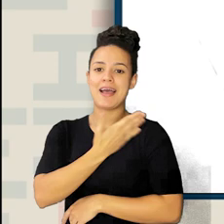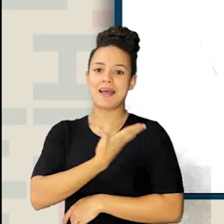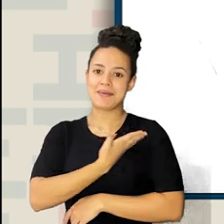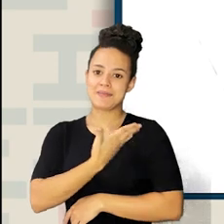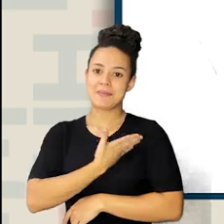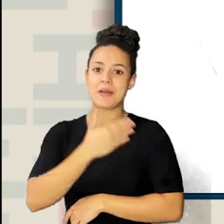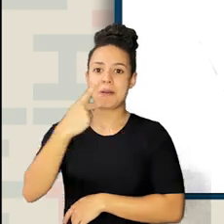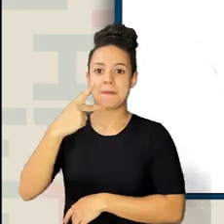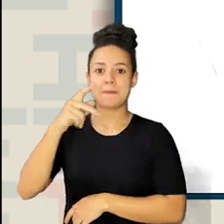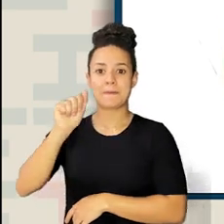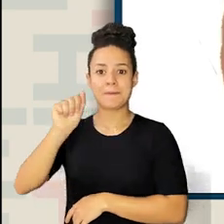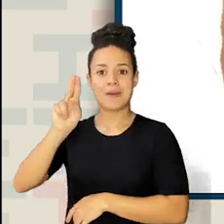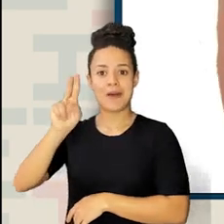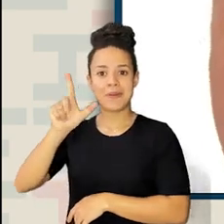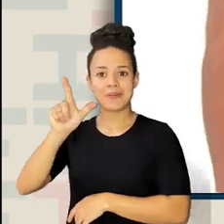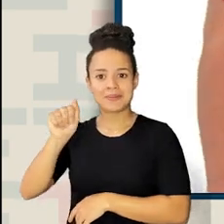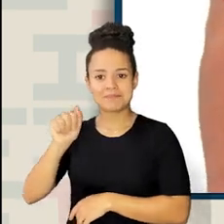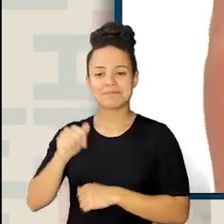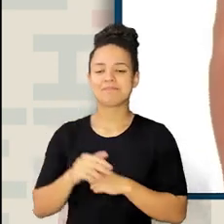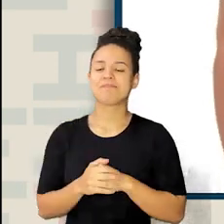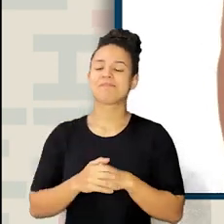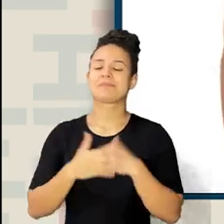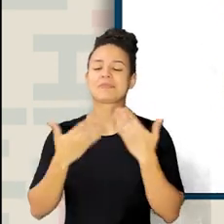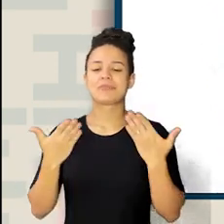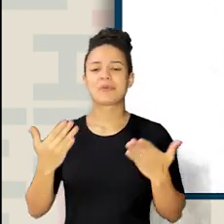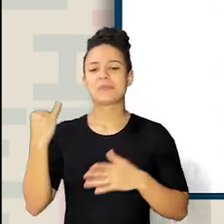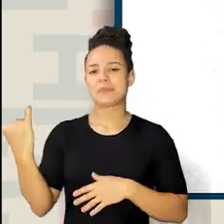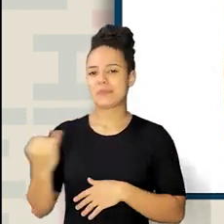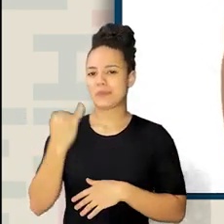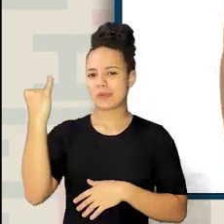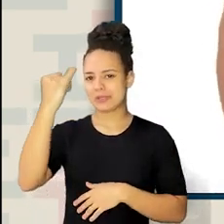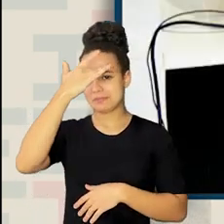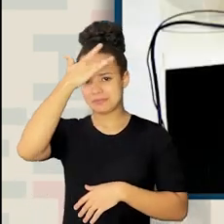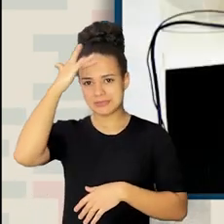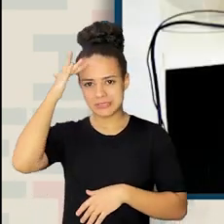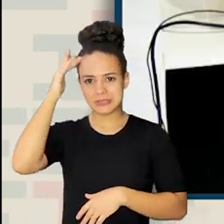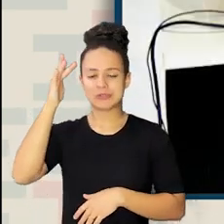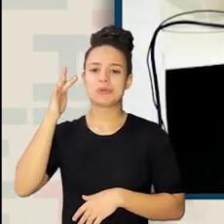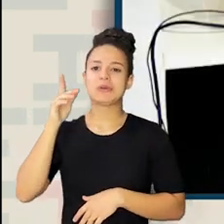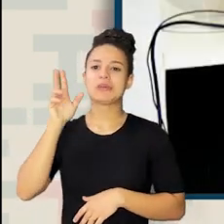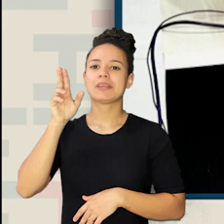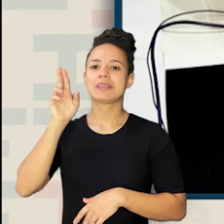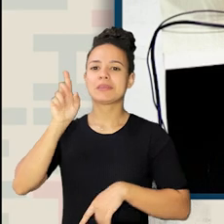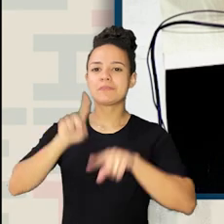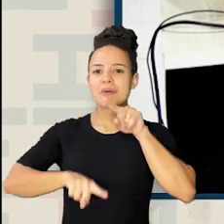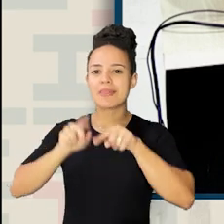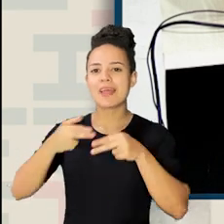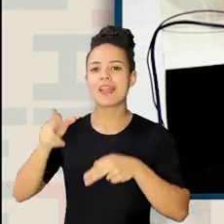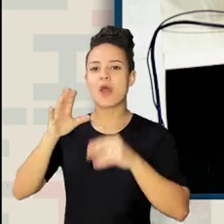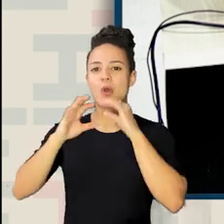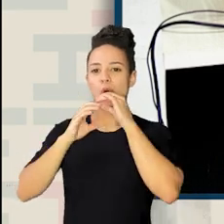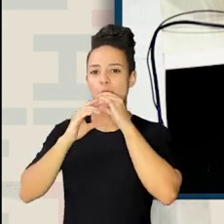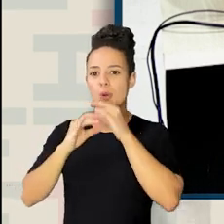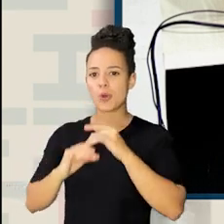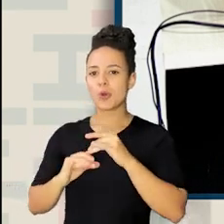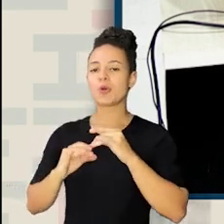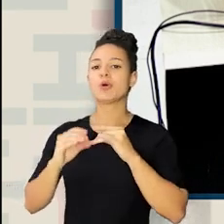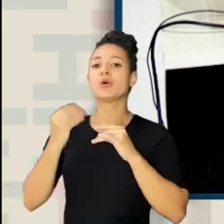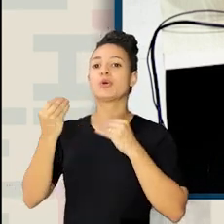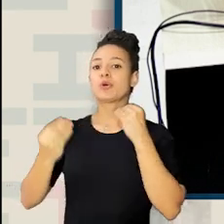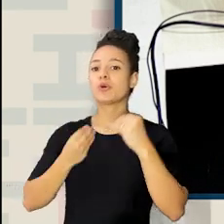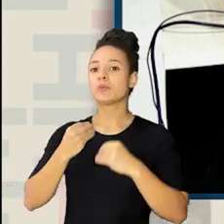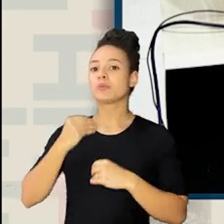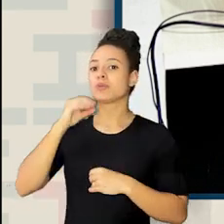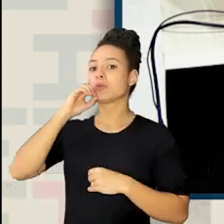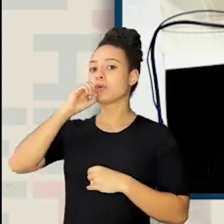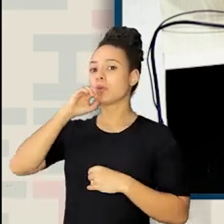Paula. Uma coisa importantíssima para o instrumentista de sopro é pensar que a flauta, ela sopra,